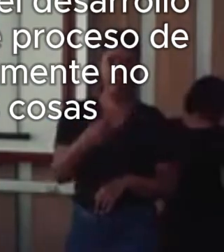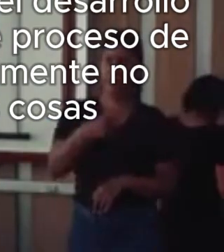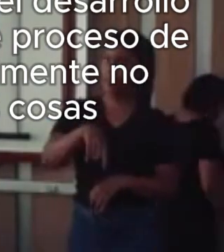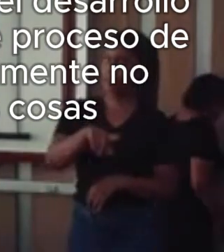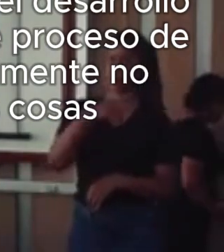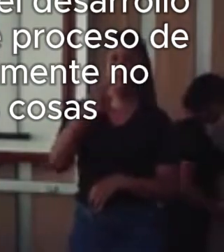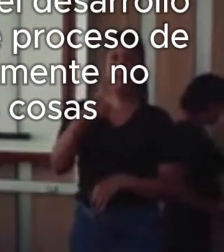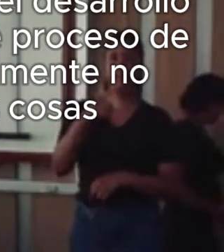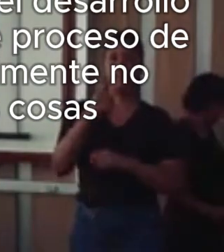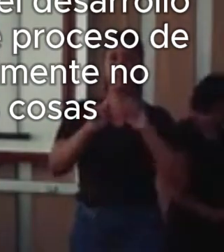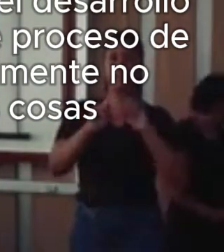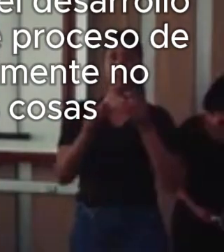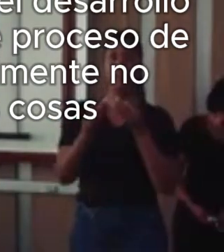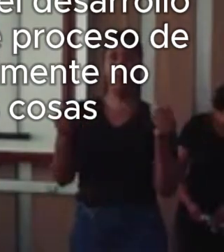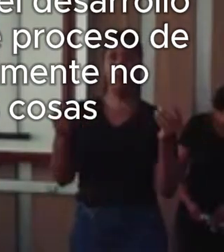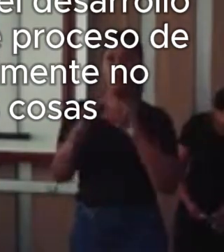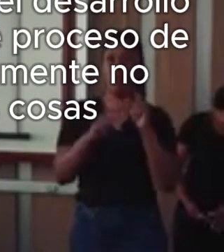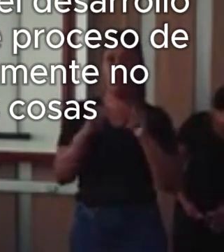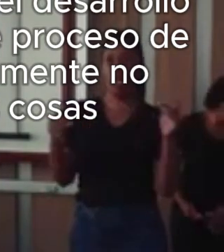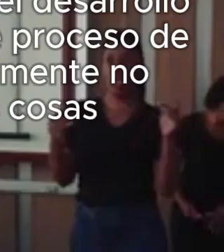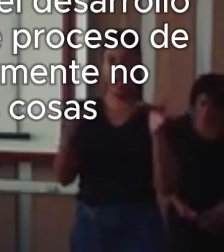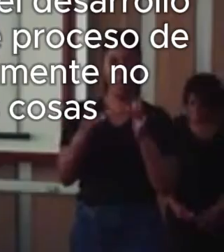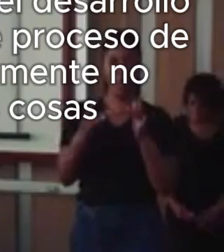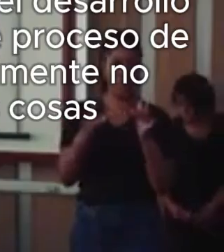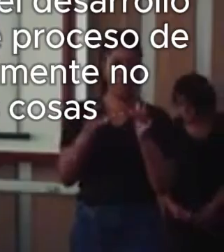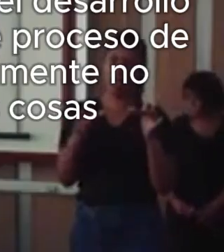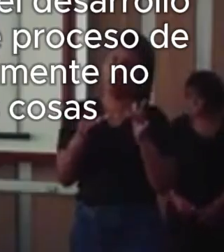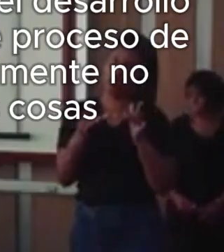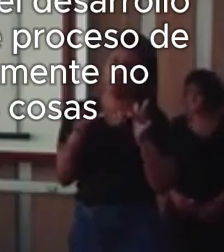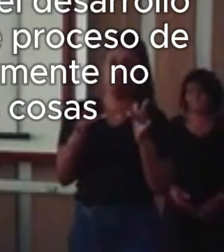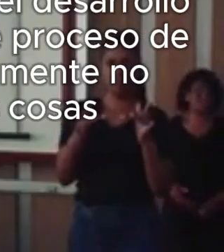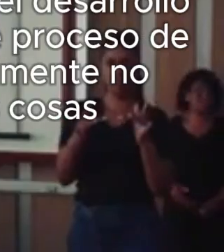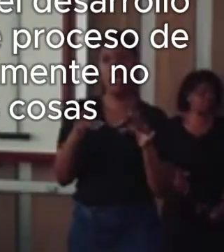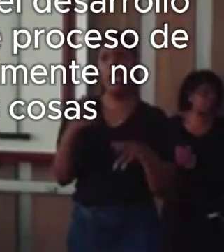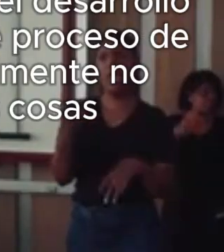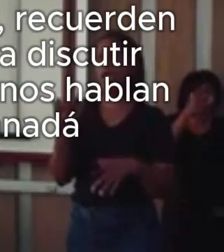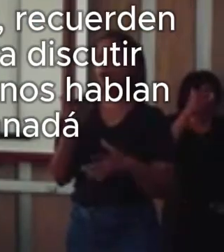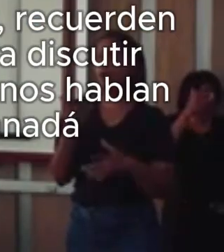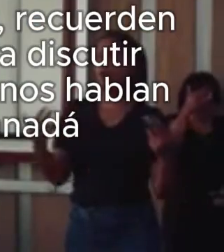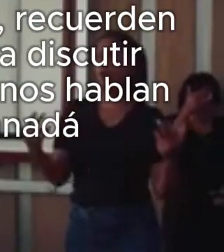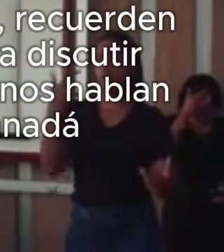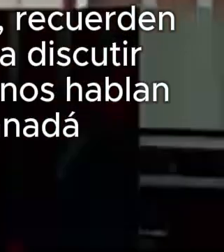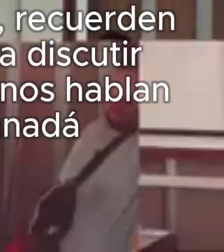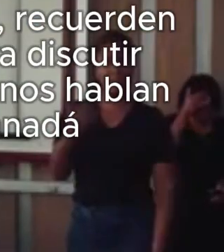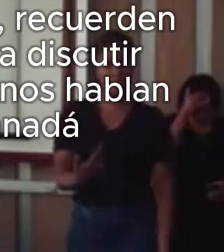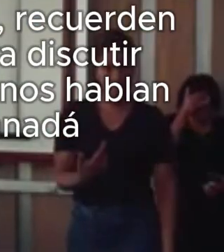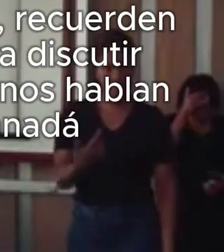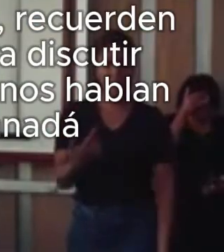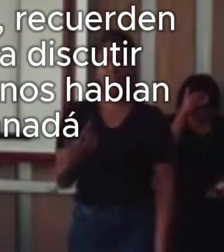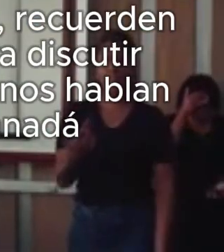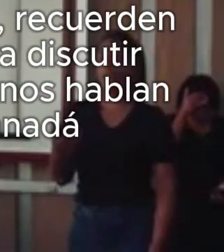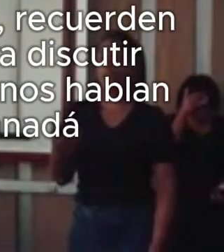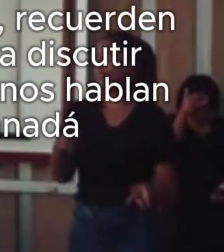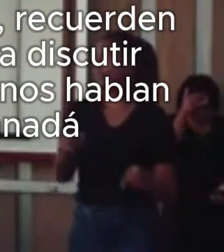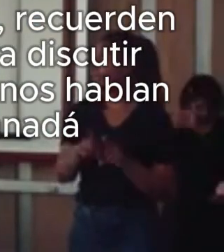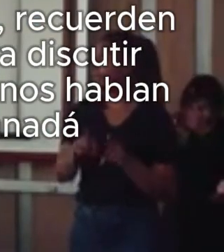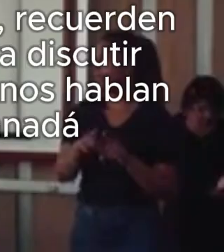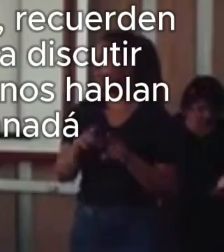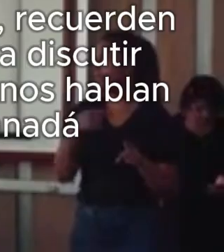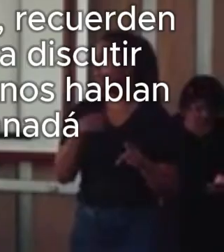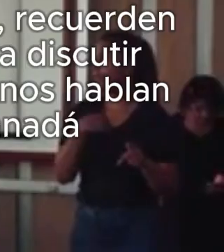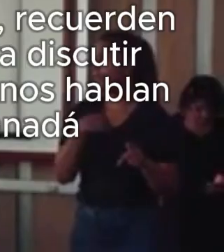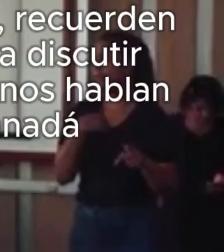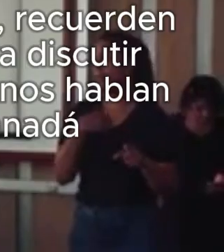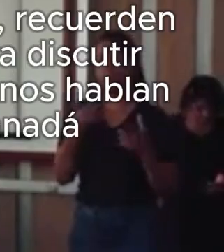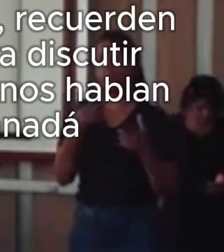muito contato com isso, né? Eu acho que isso foi uma das coisas mais interessantes. Sempre que eu falo com